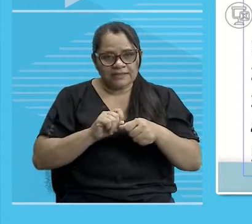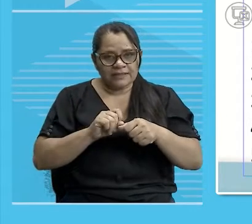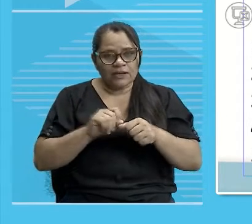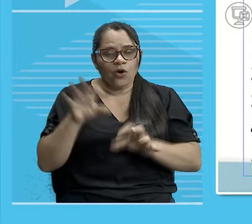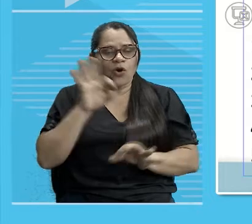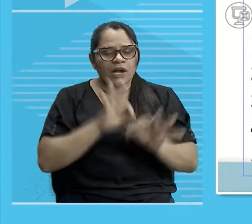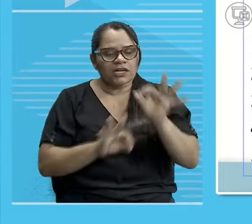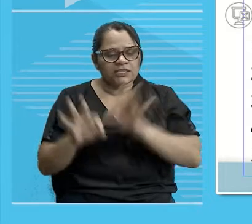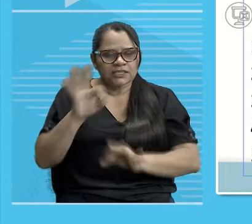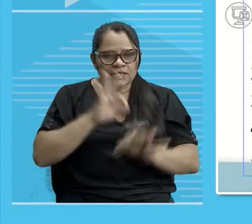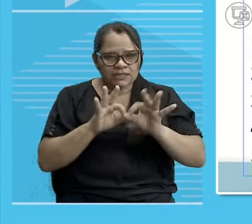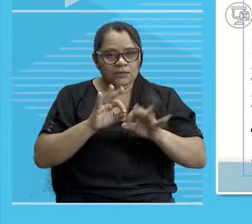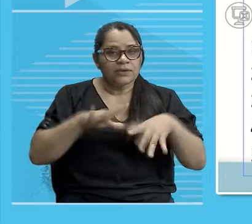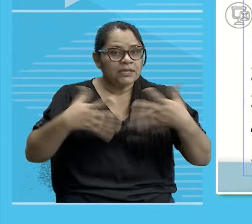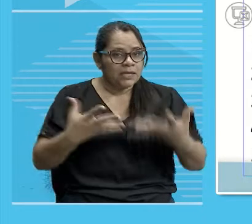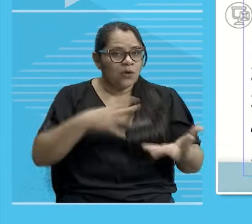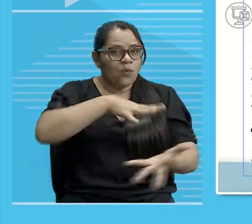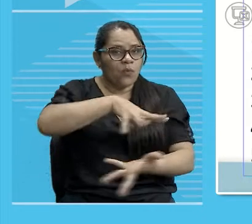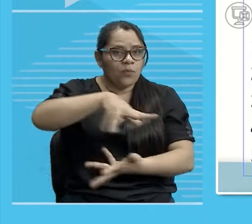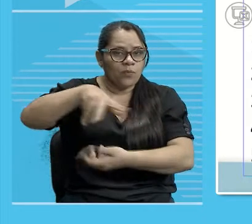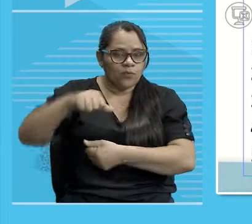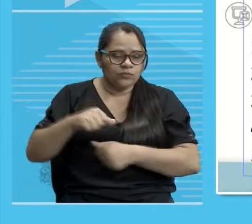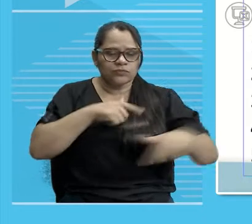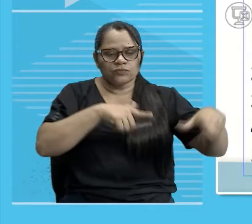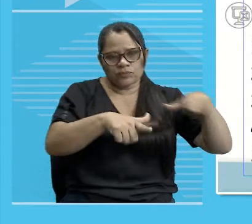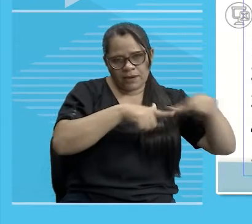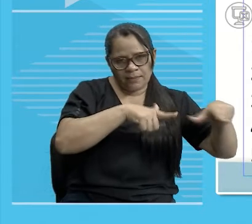o mundo do trabalho está mudando